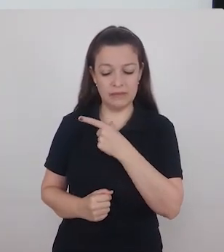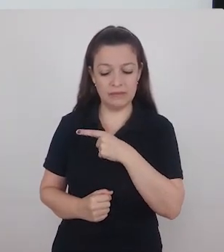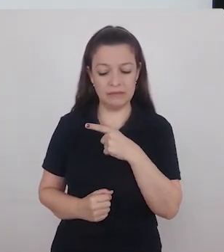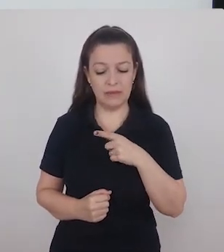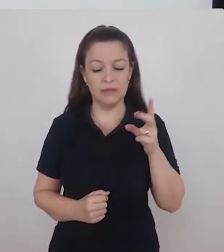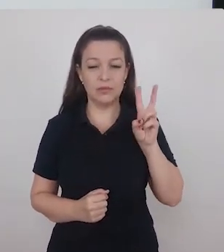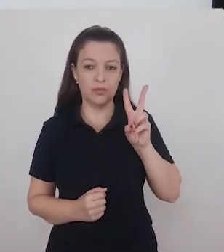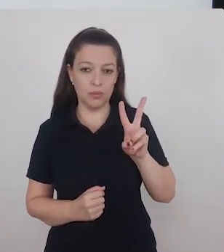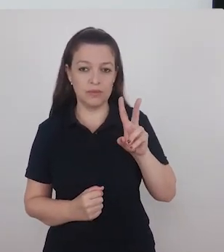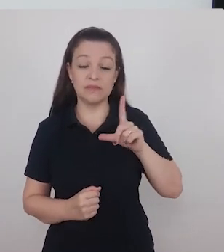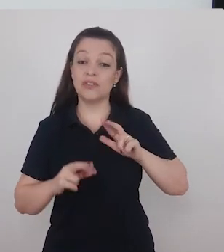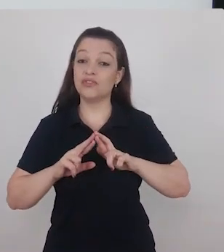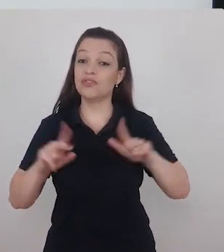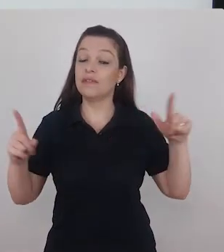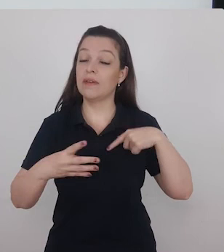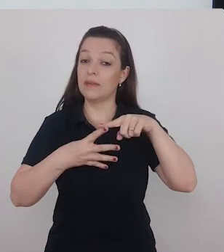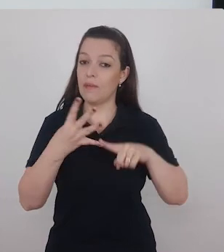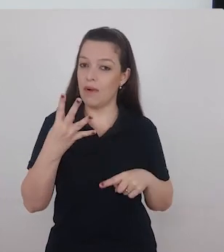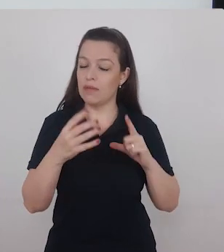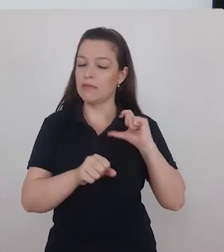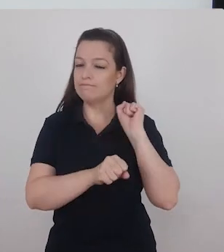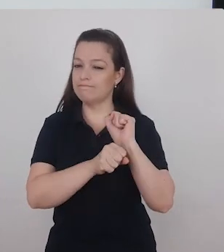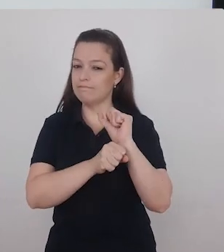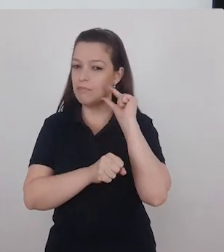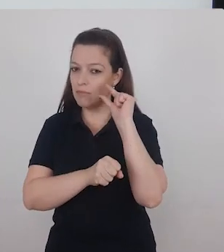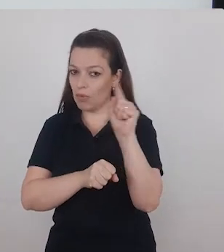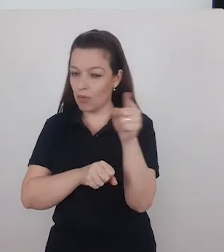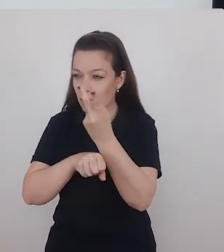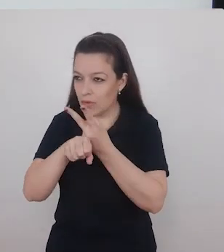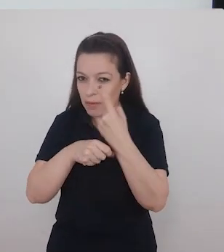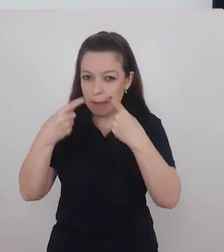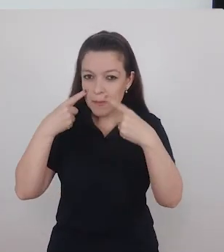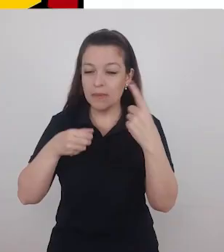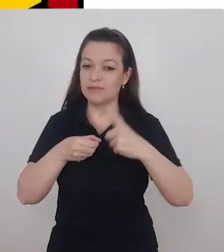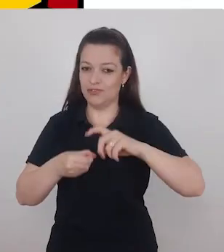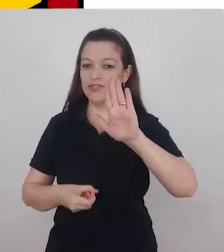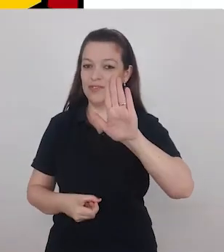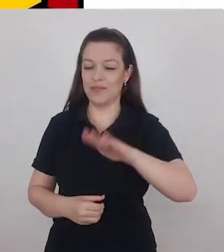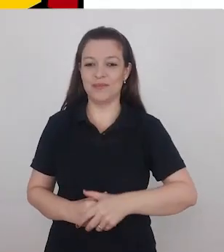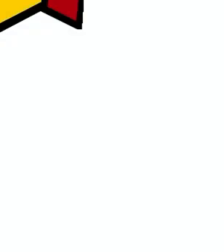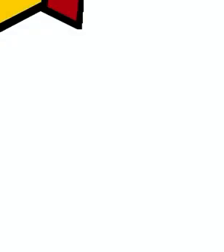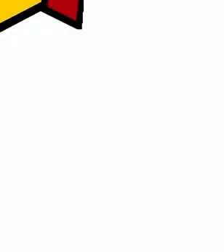essa, tem quatro diferenças. Eu vou dar um tempinho para vocês localizarem aí e já volto.